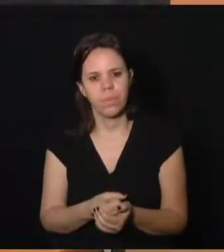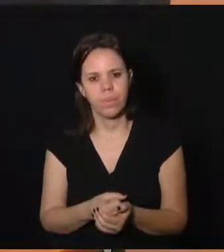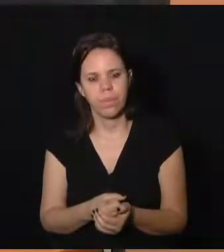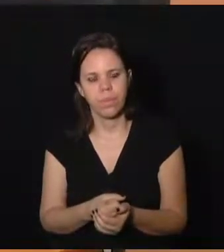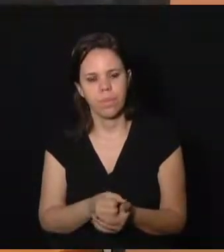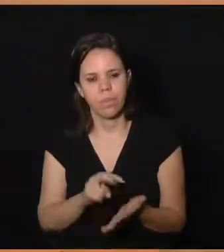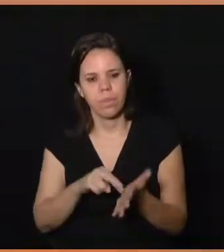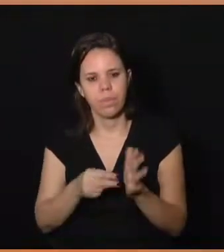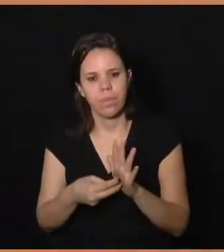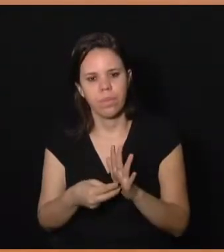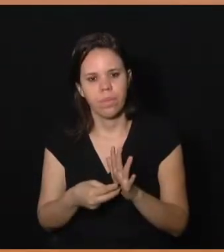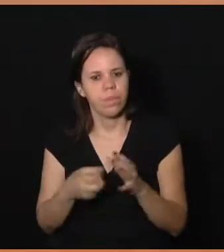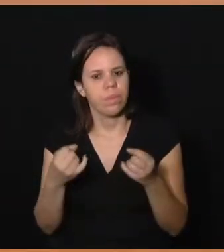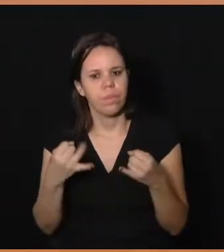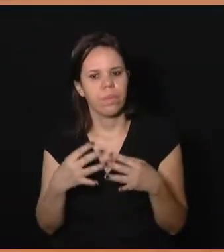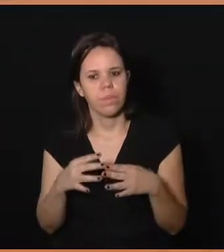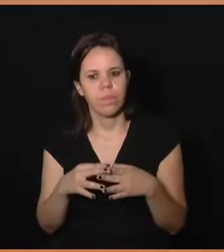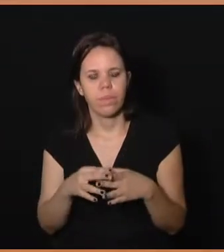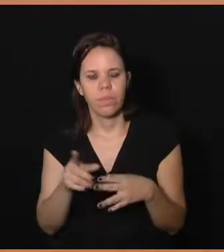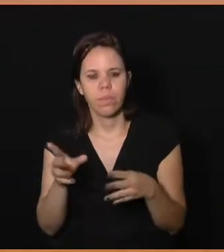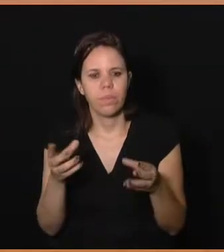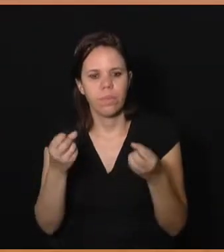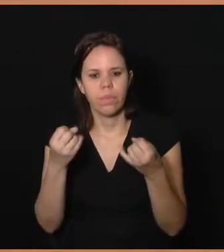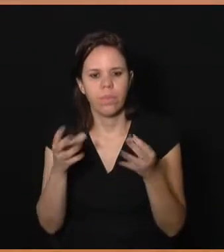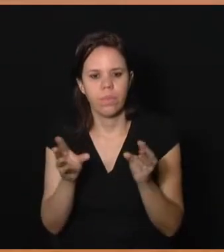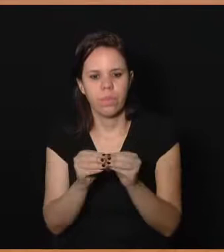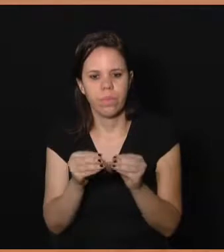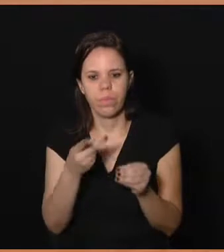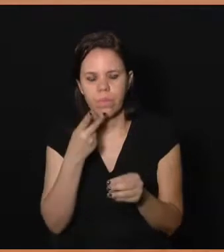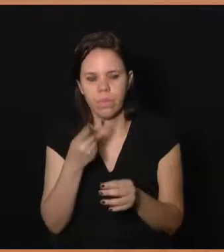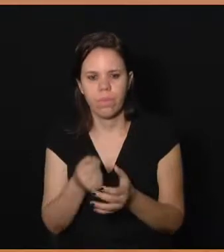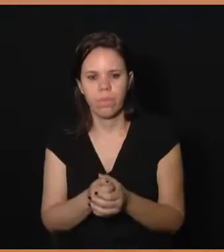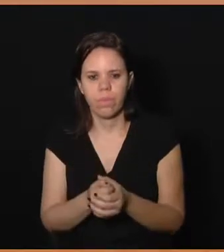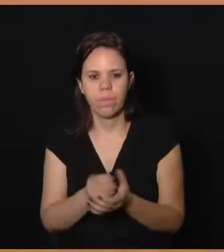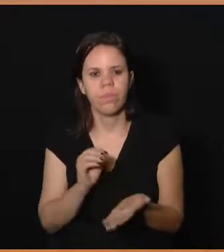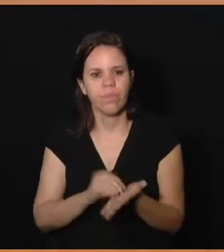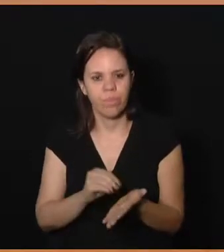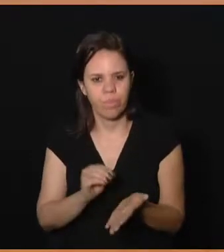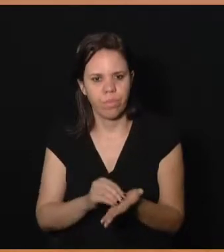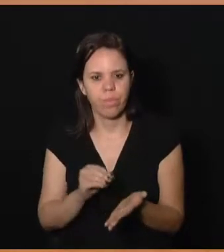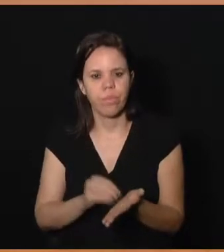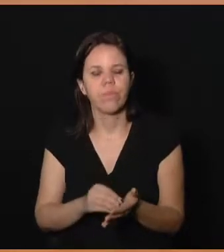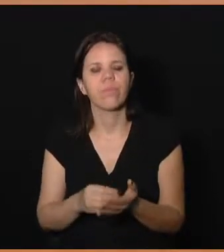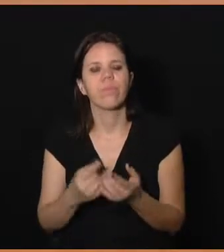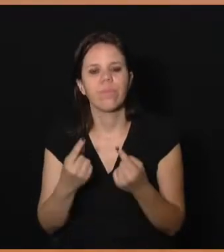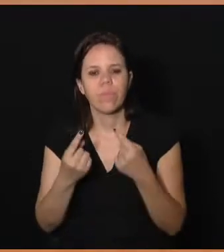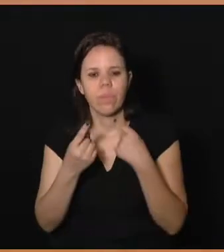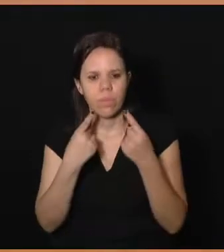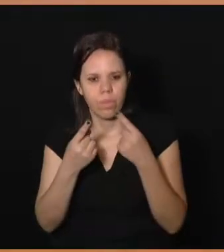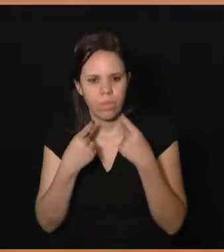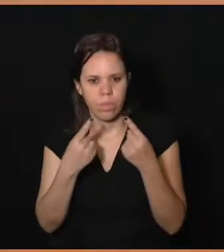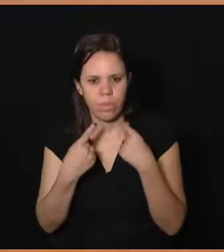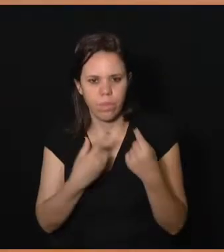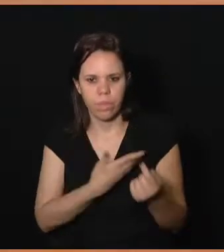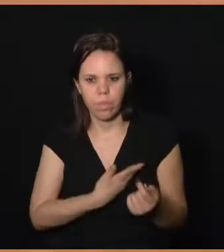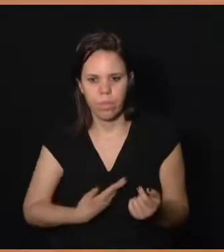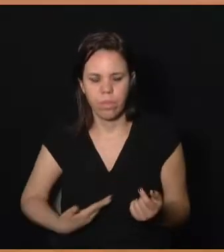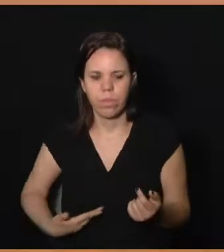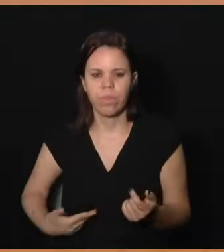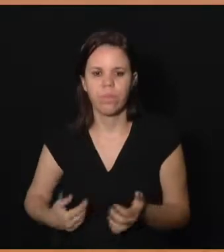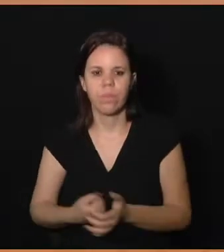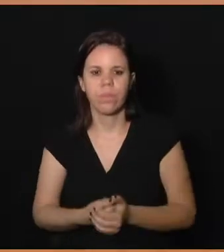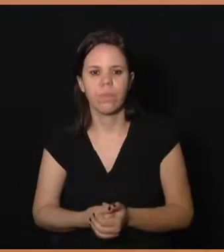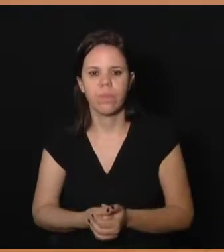sintetizando um pouco do que você falou, falta diálogo com o Poder Executivo, né? O Poder